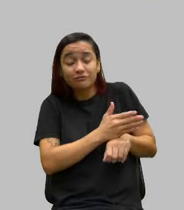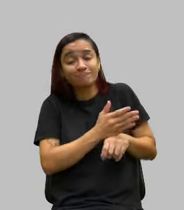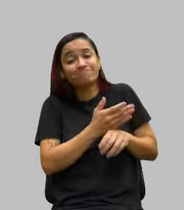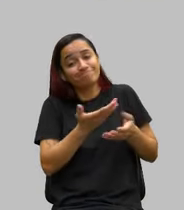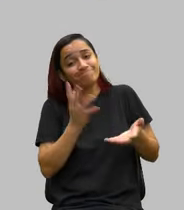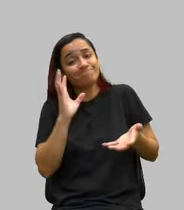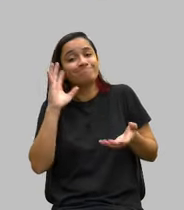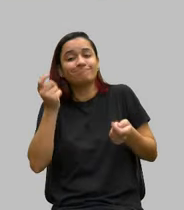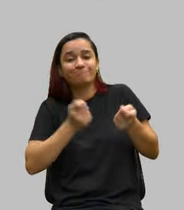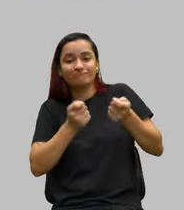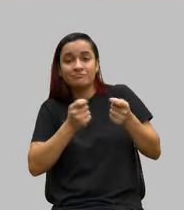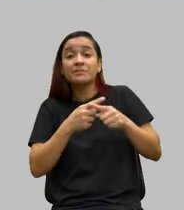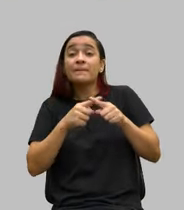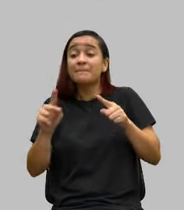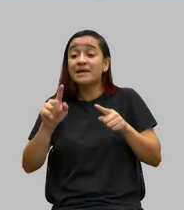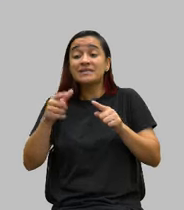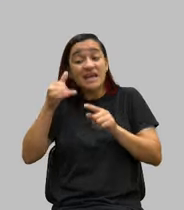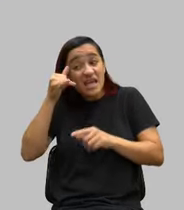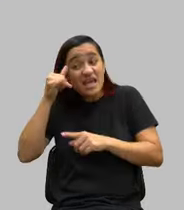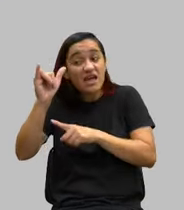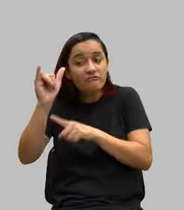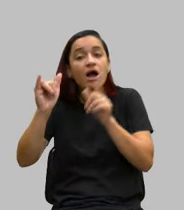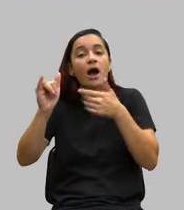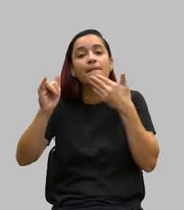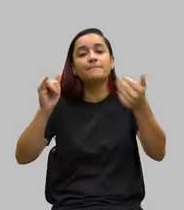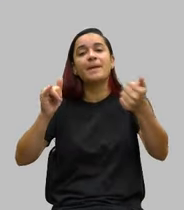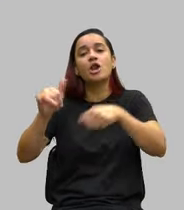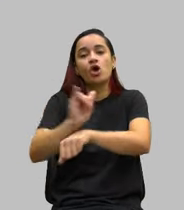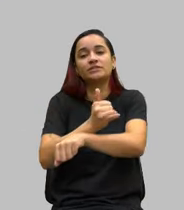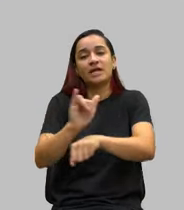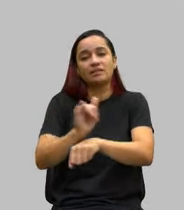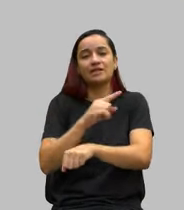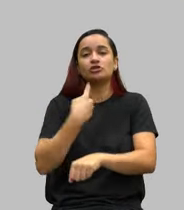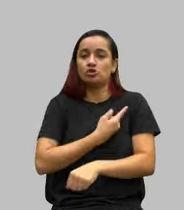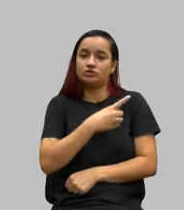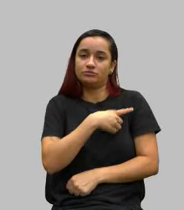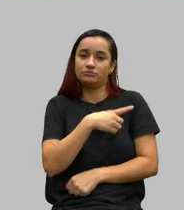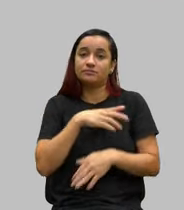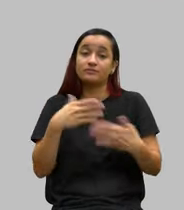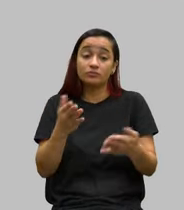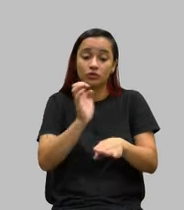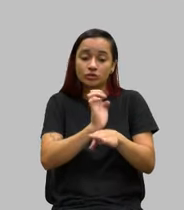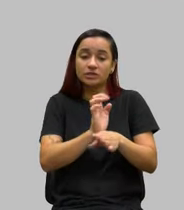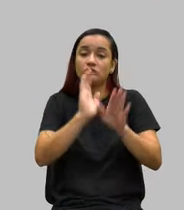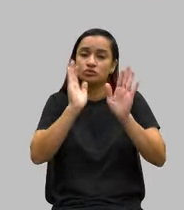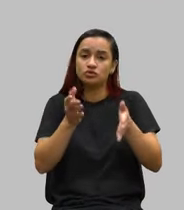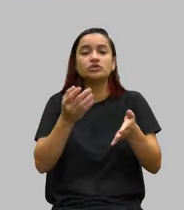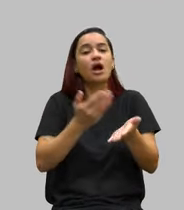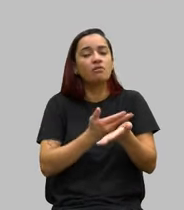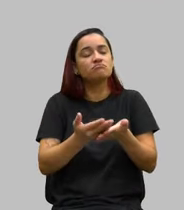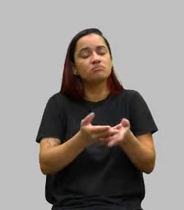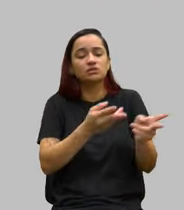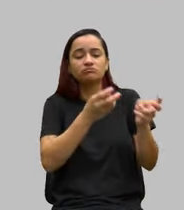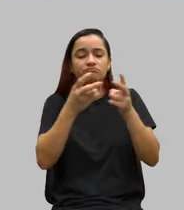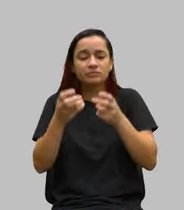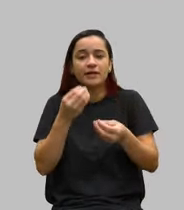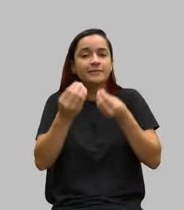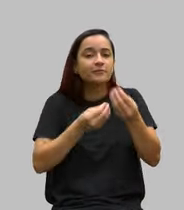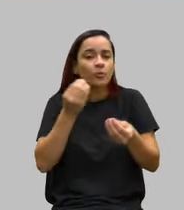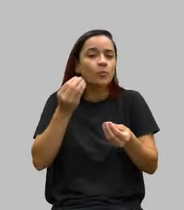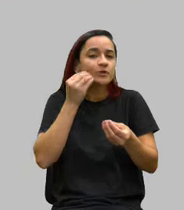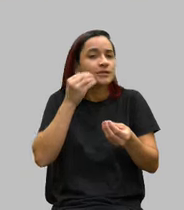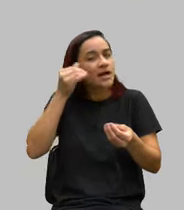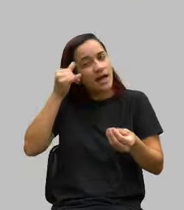prevenção é sempre a melhor alternativa que a gente tem e o Estado tem investido nessa nessa prevenção tentando com isso minimizar a